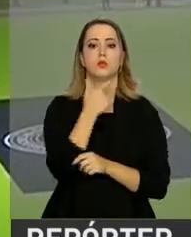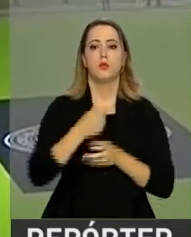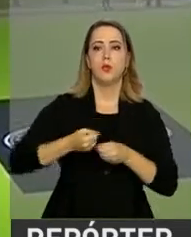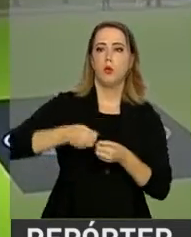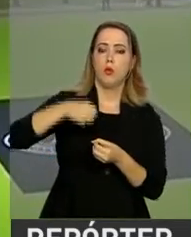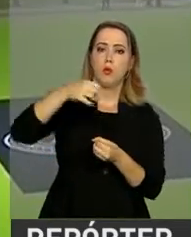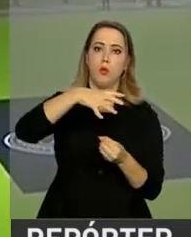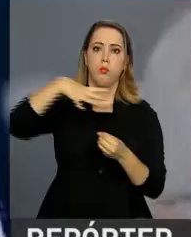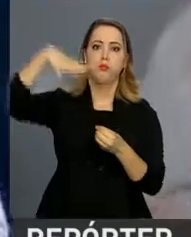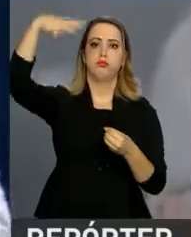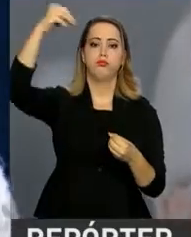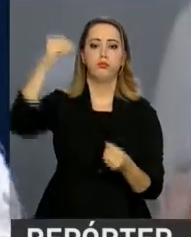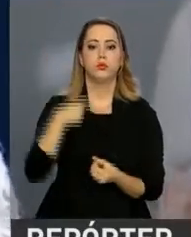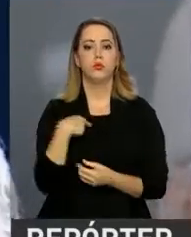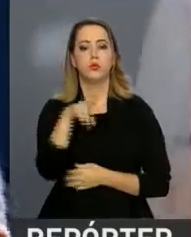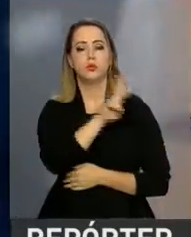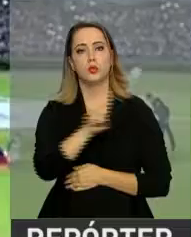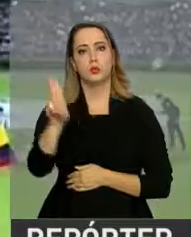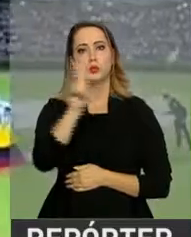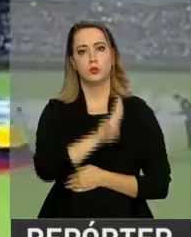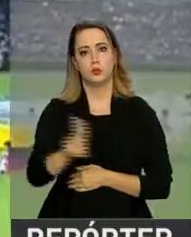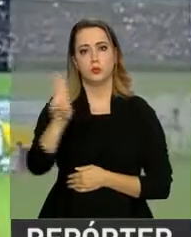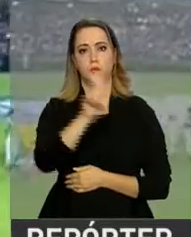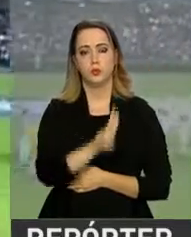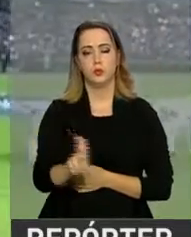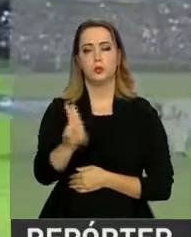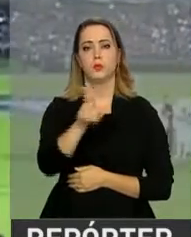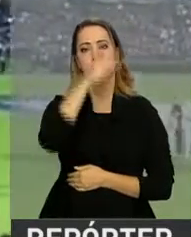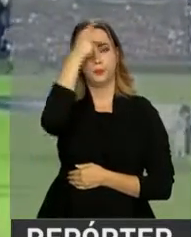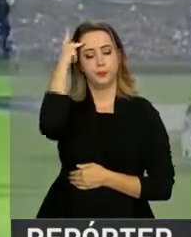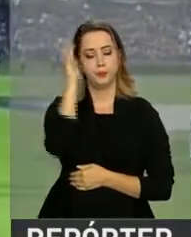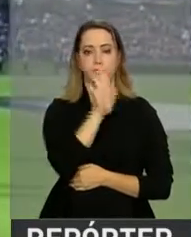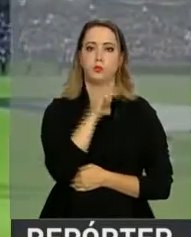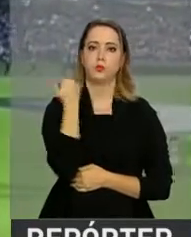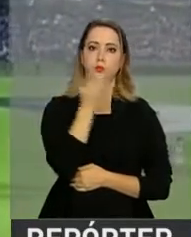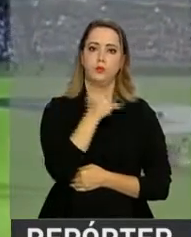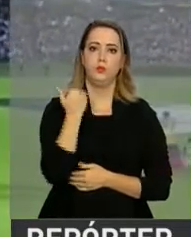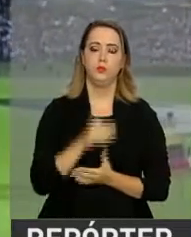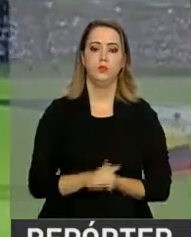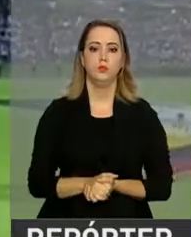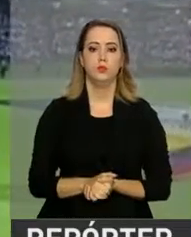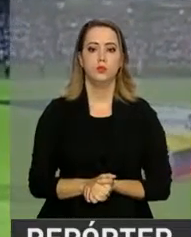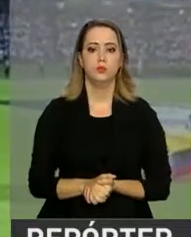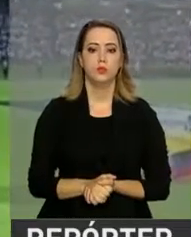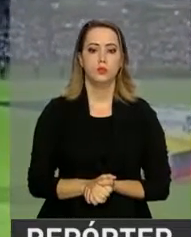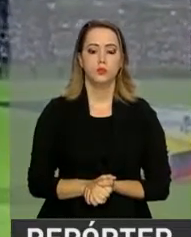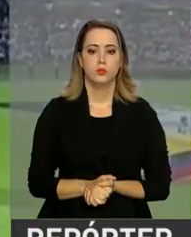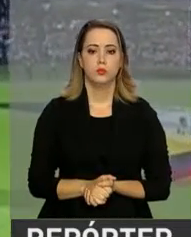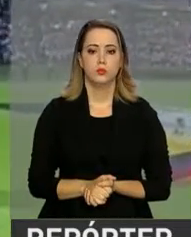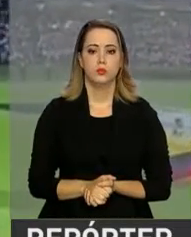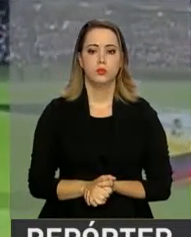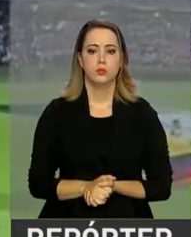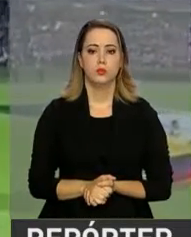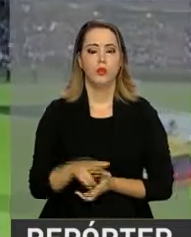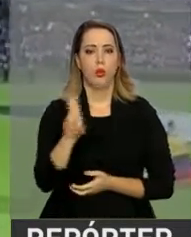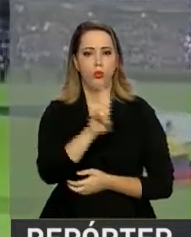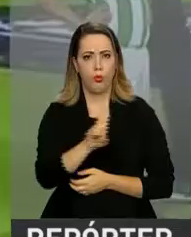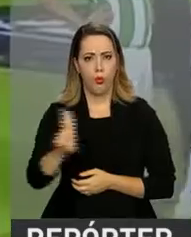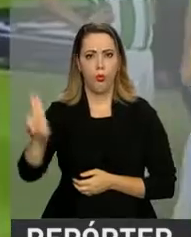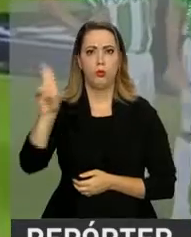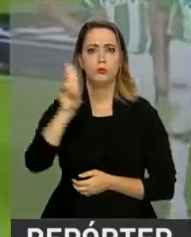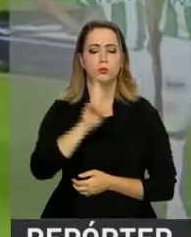eram anunciados os nomes dos jogadores mortos no acidente. Lucas Gomes da Silva.